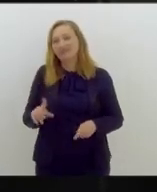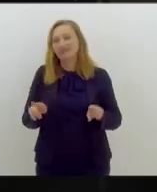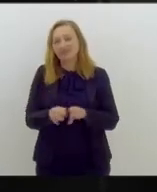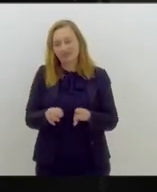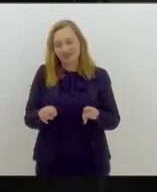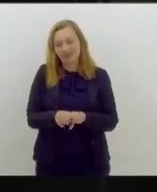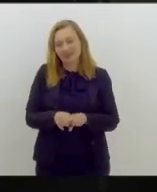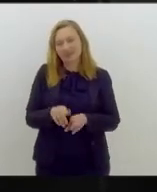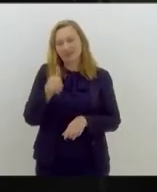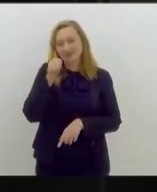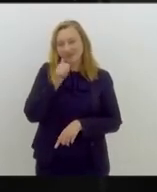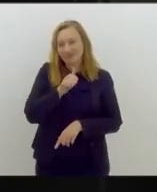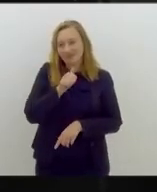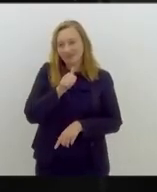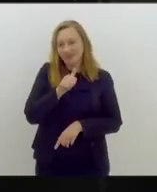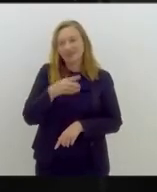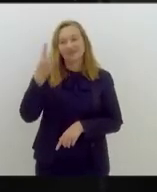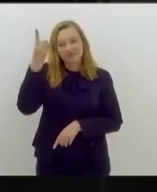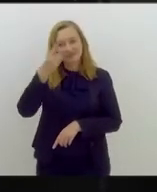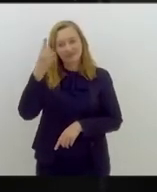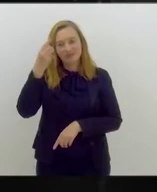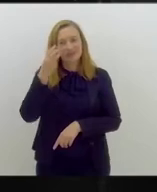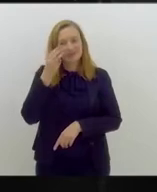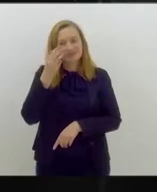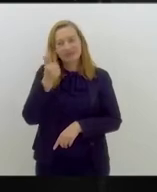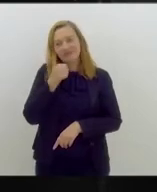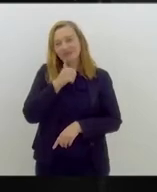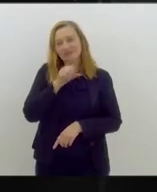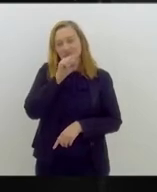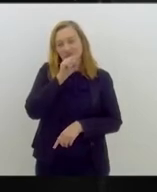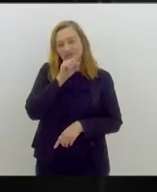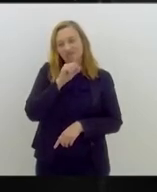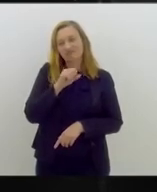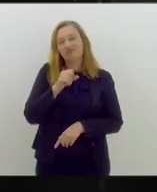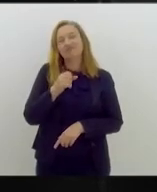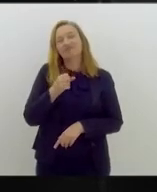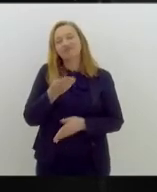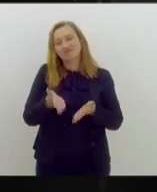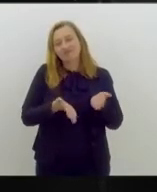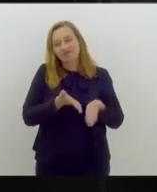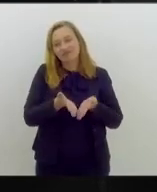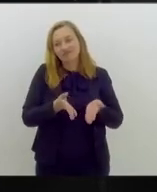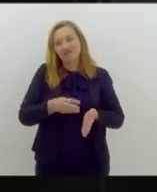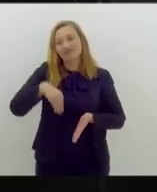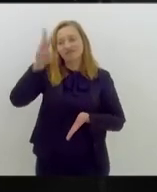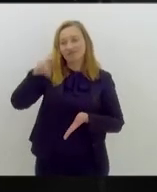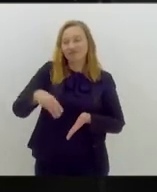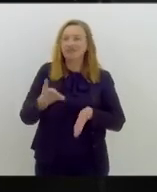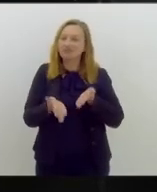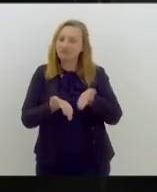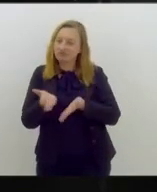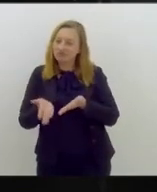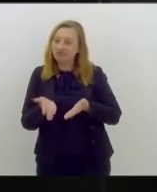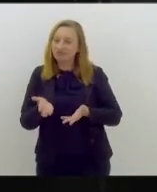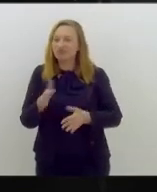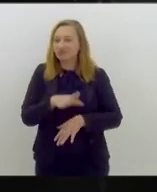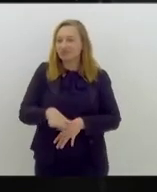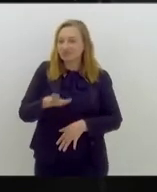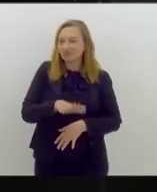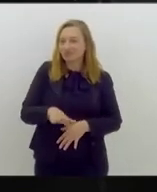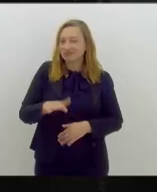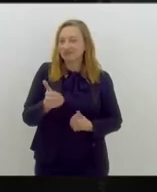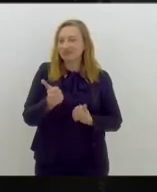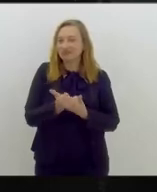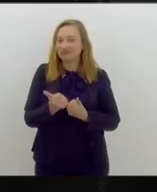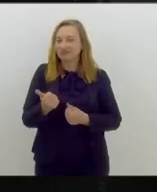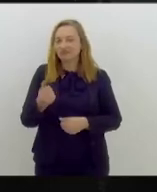das mulheres Deputado valdec são mães é Cuidar de quem cuida então crianças contem com a